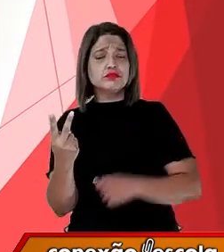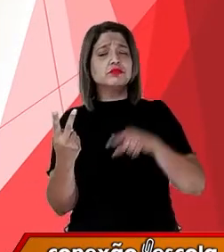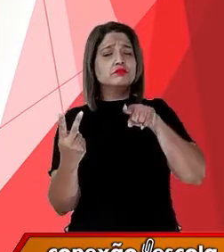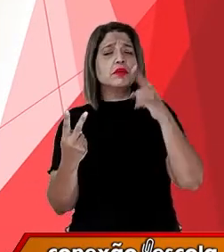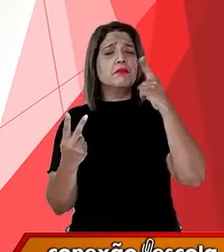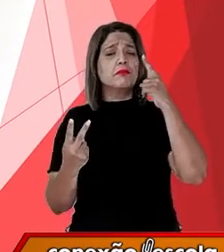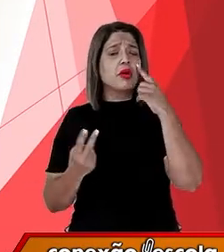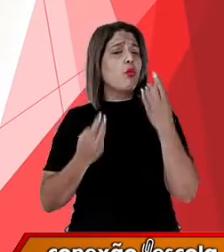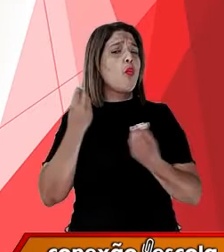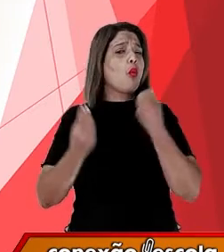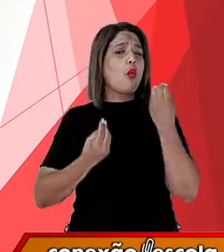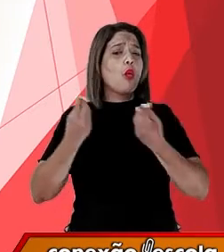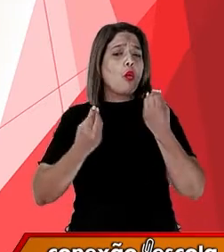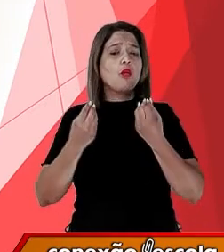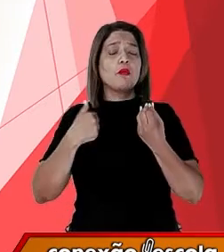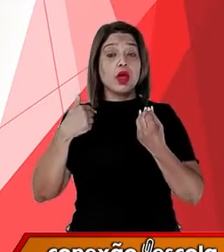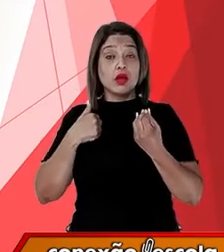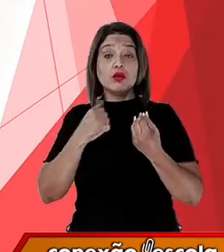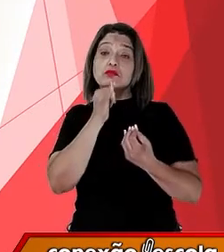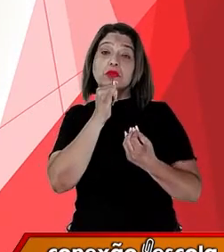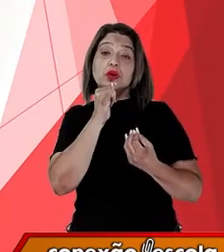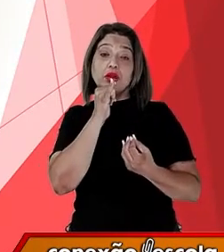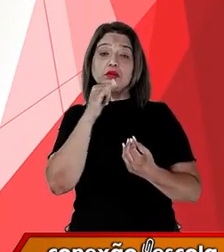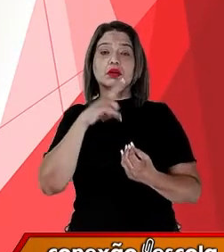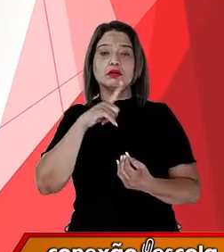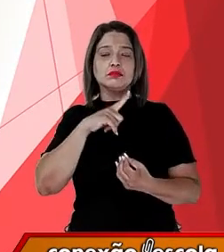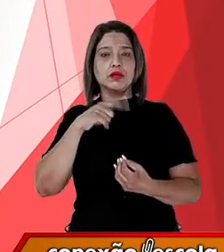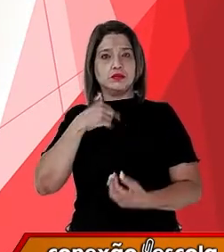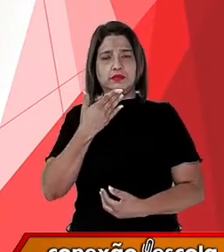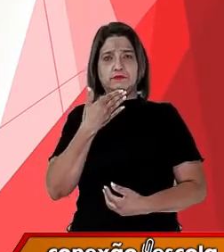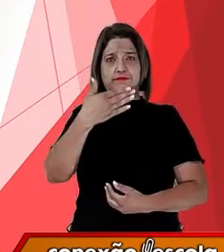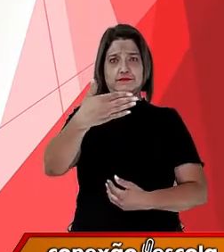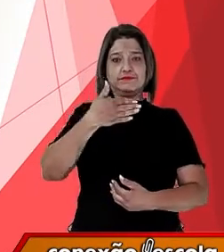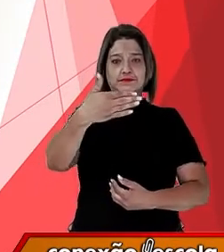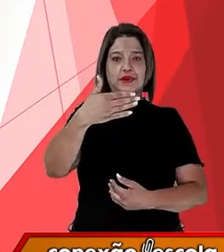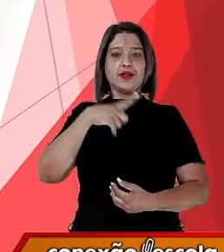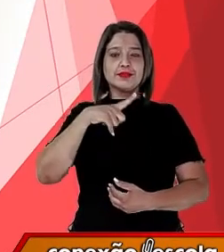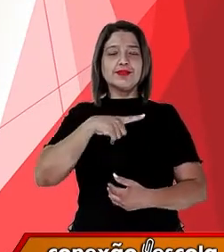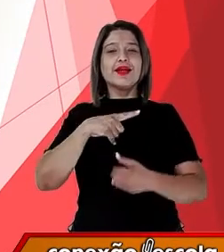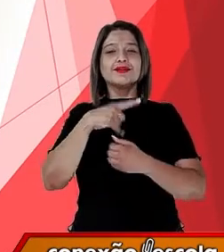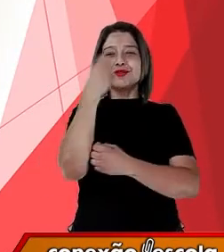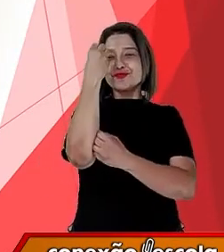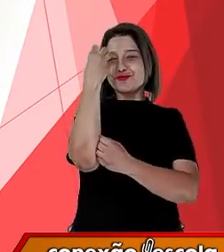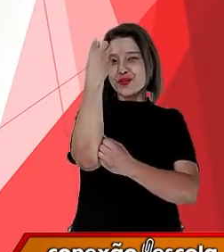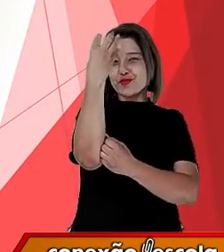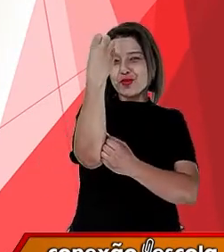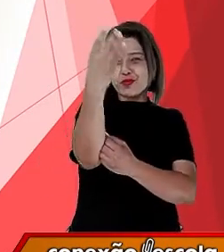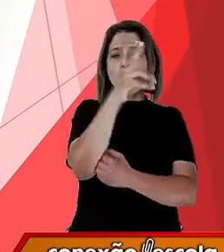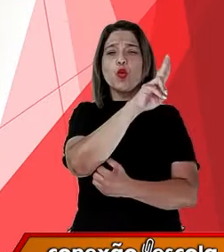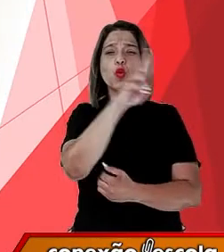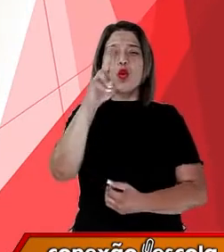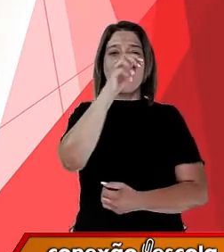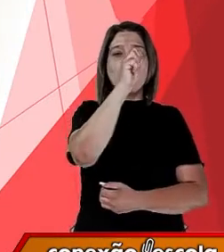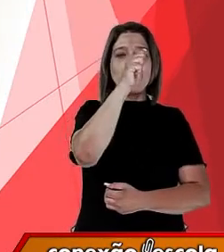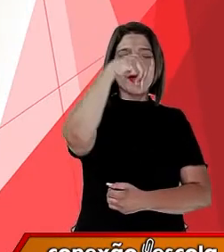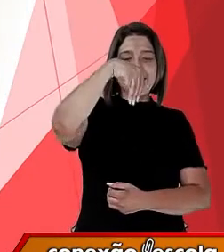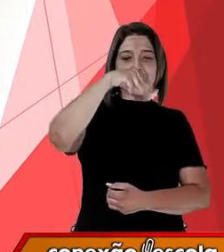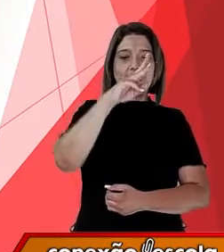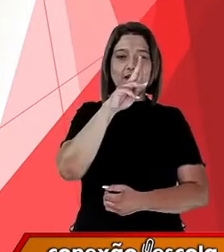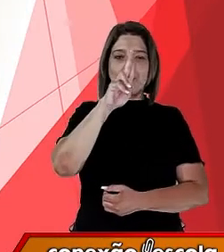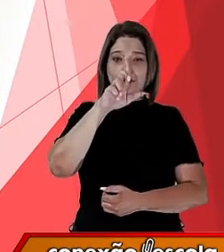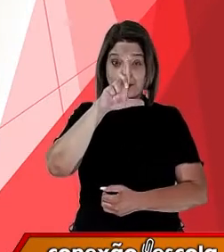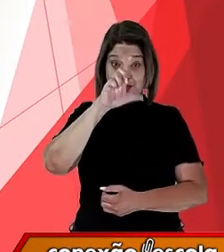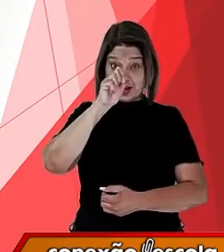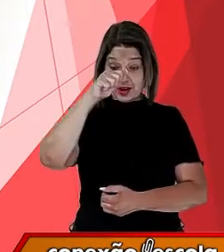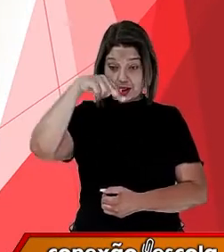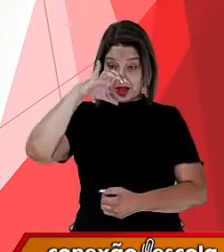por que quando você chega de frente a uma ambulância, está escrito ambulância contrário, né? Ela está escrito espelhado.